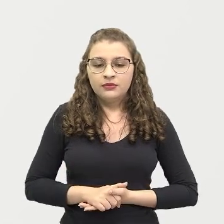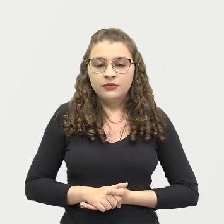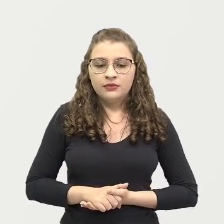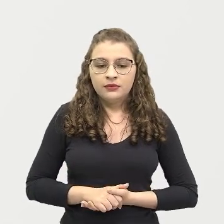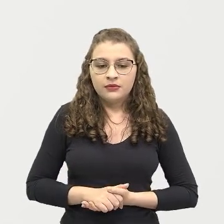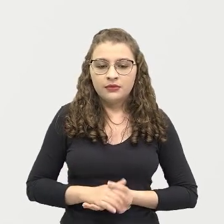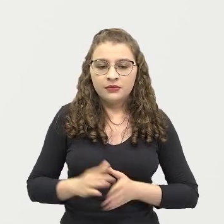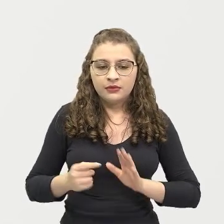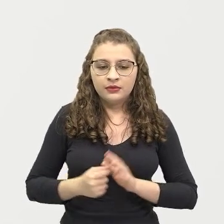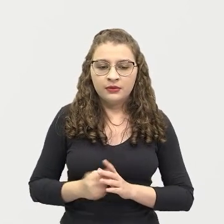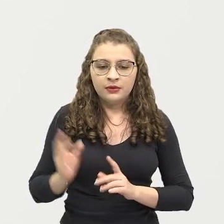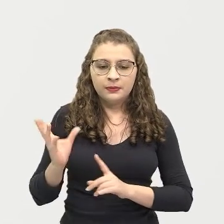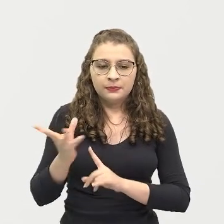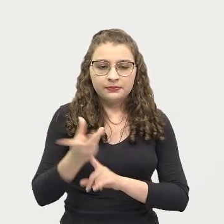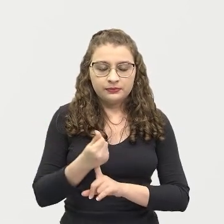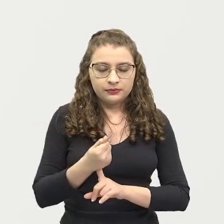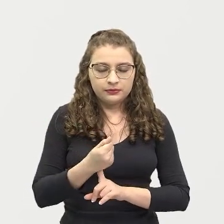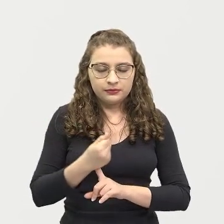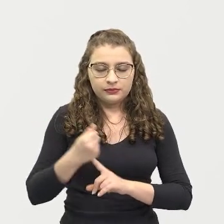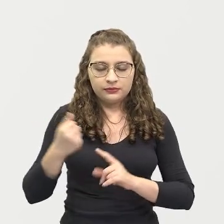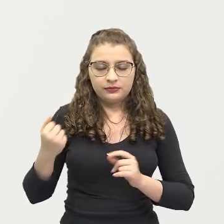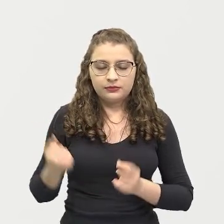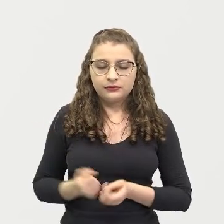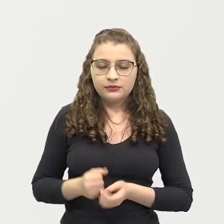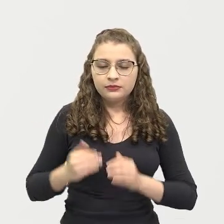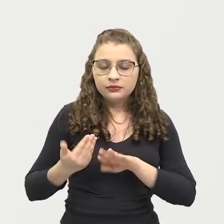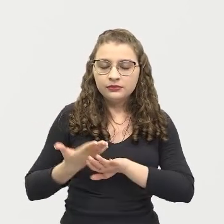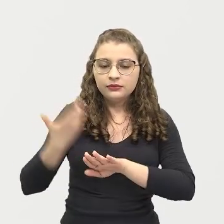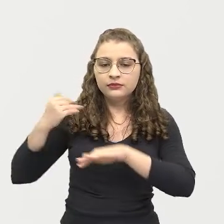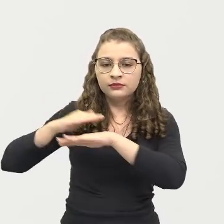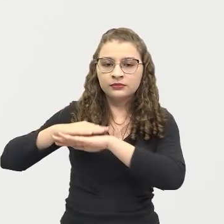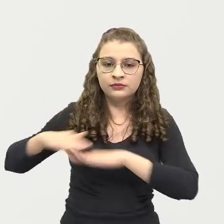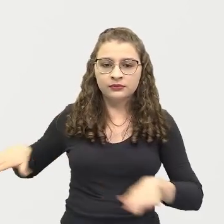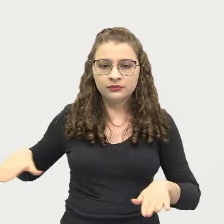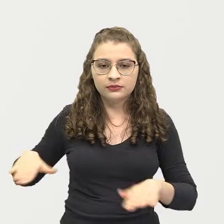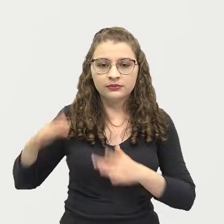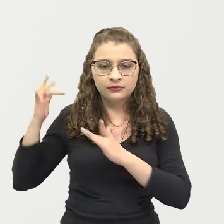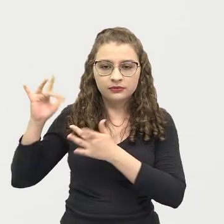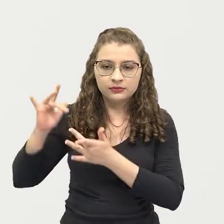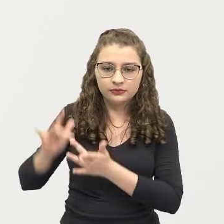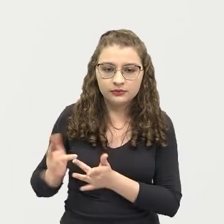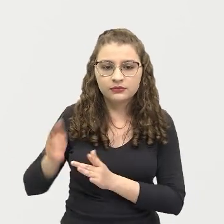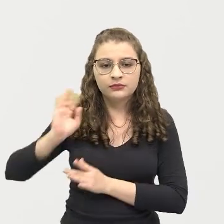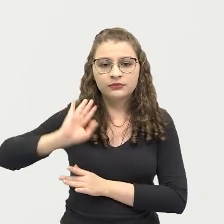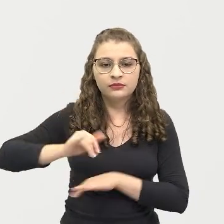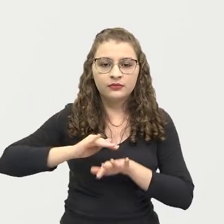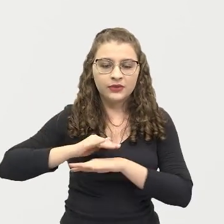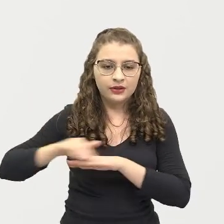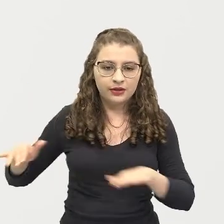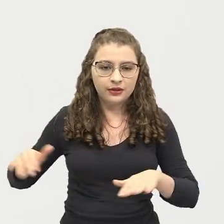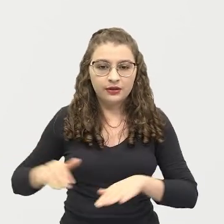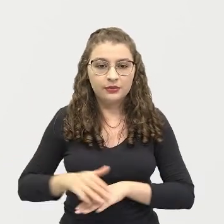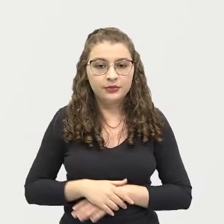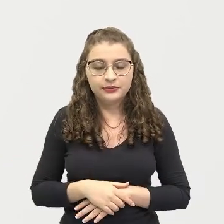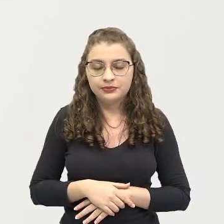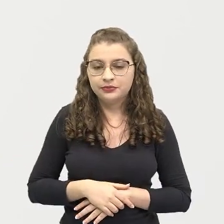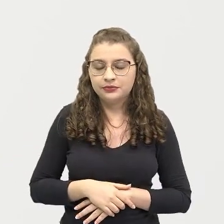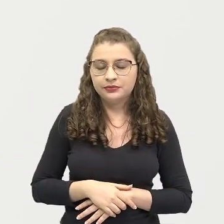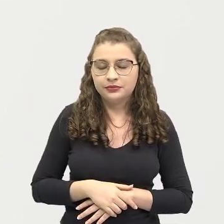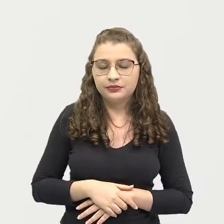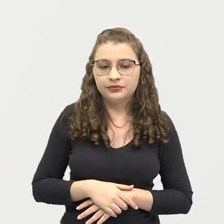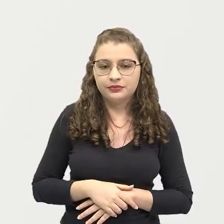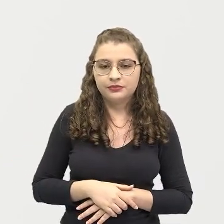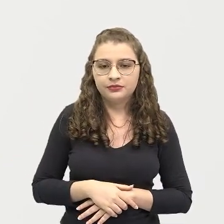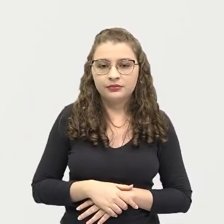para jovens artistas era indispensável a ruptura com a tradição clássica. Olha só, o clássico,